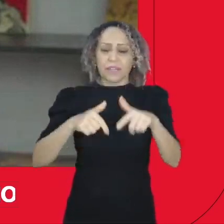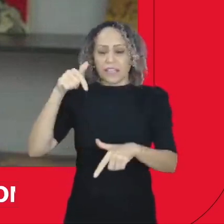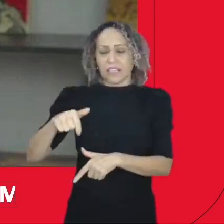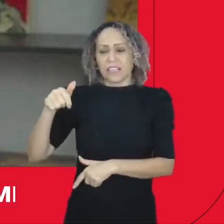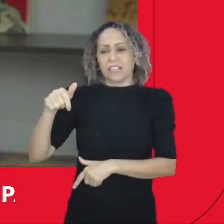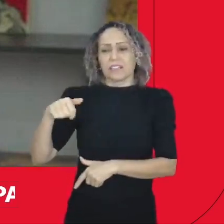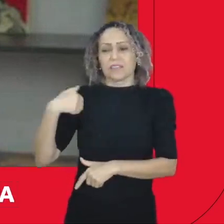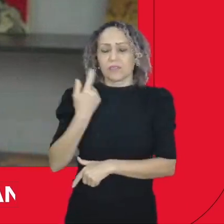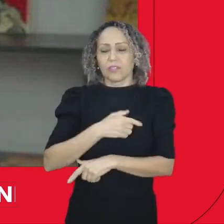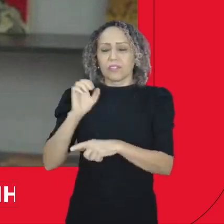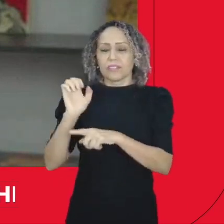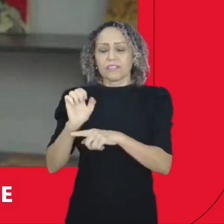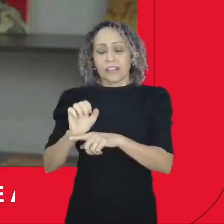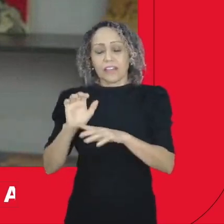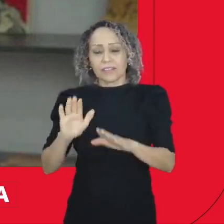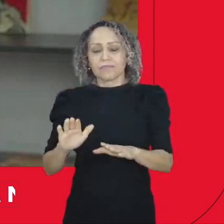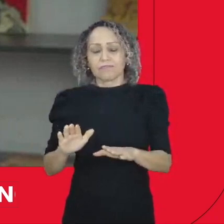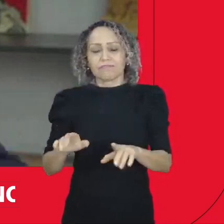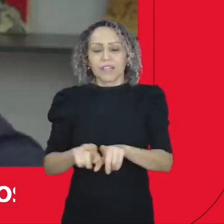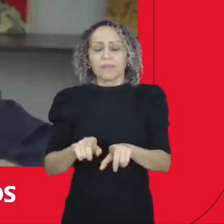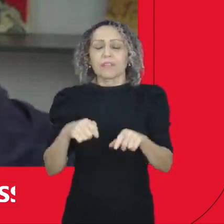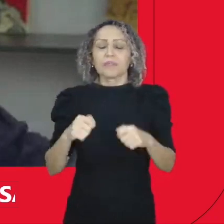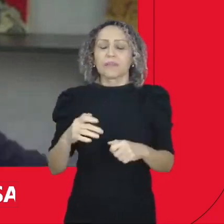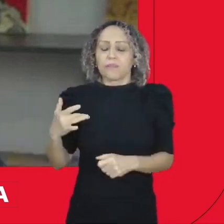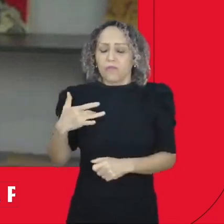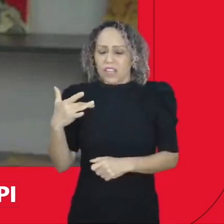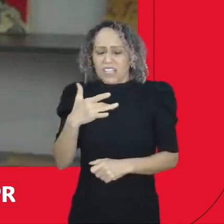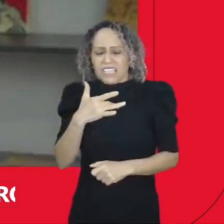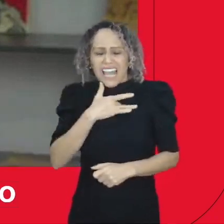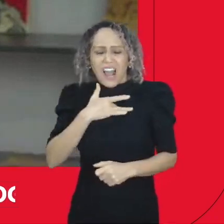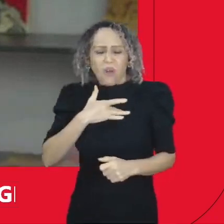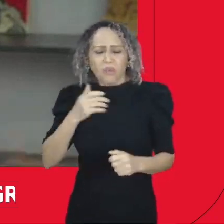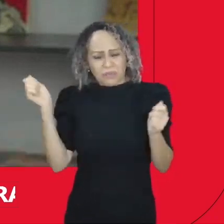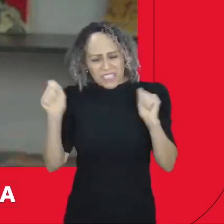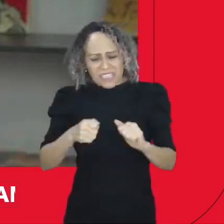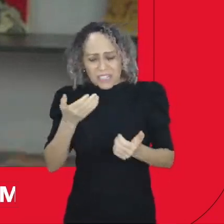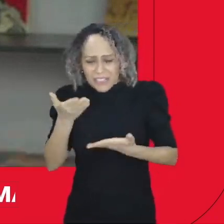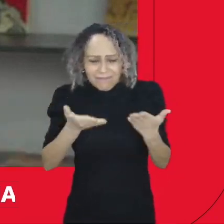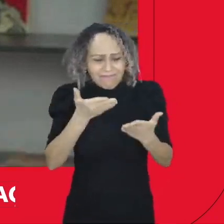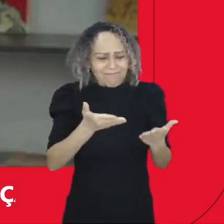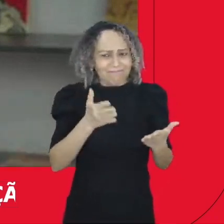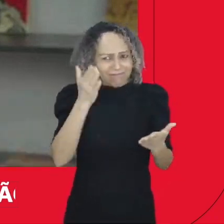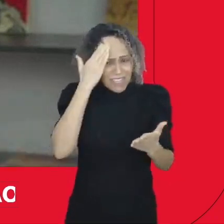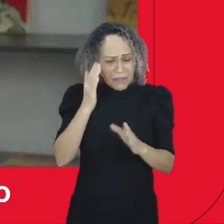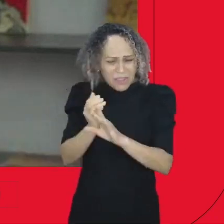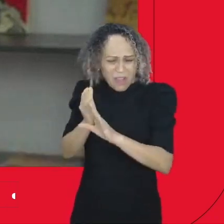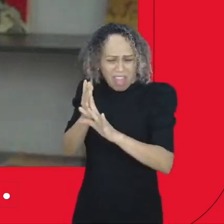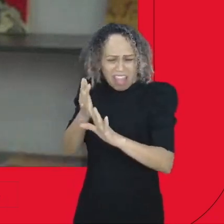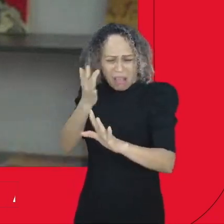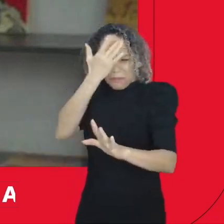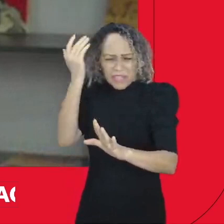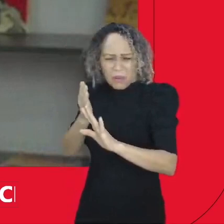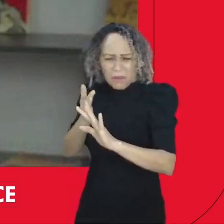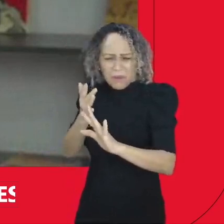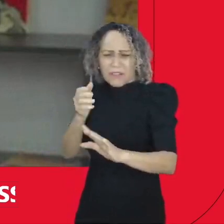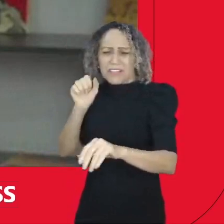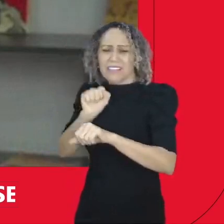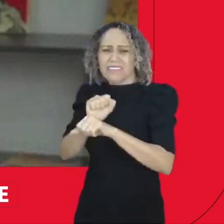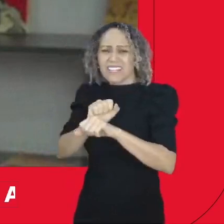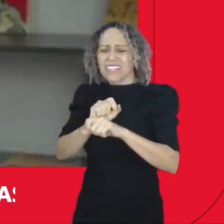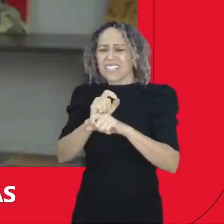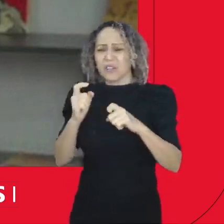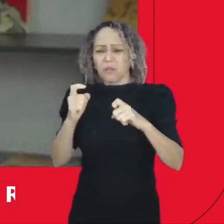financiamento juro zero ou financiado pelo Estado, o juro barato, especialmente as pequenas, micros e médias empresas, porque nós queremos